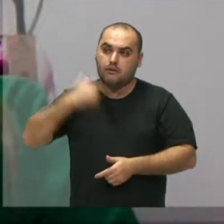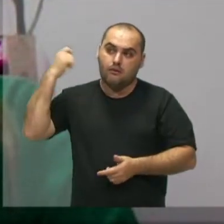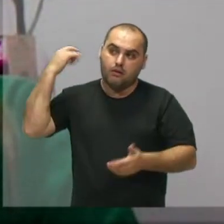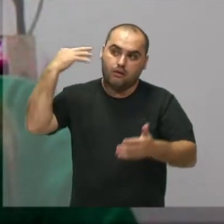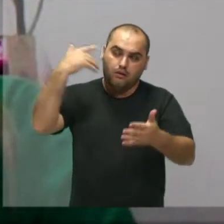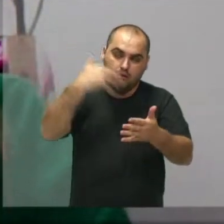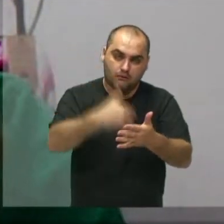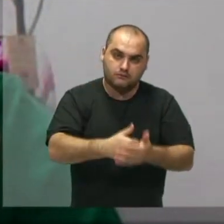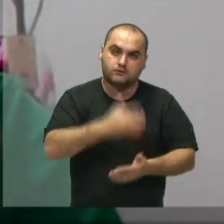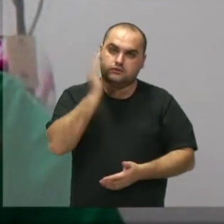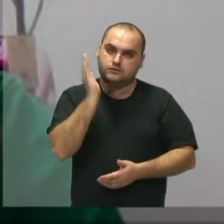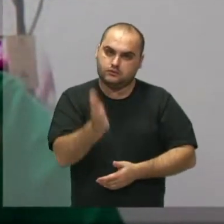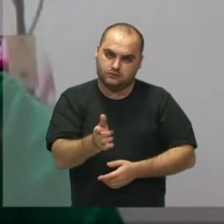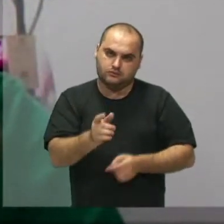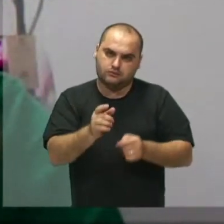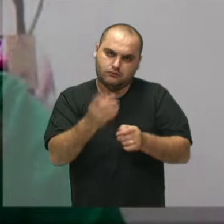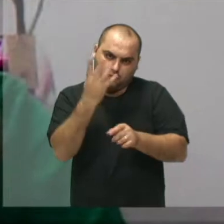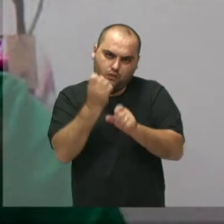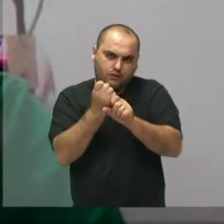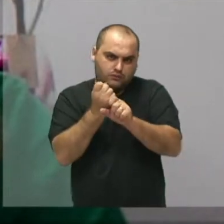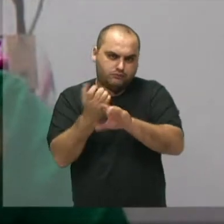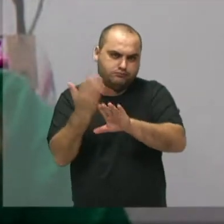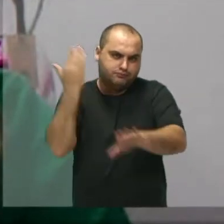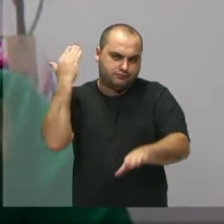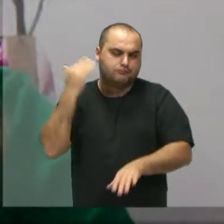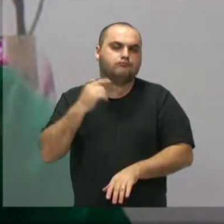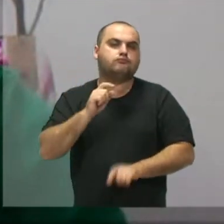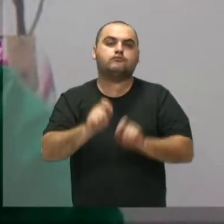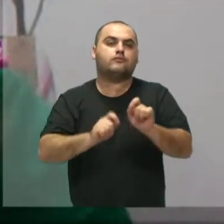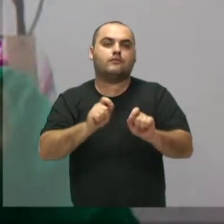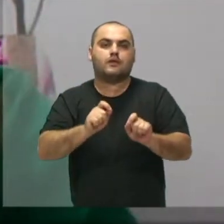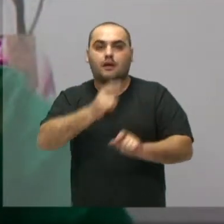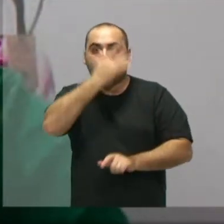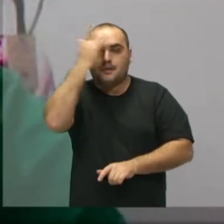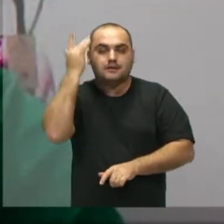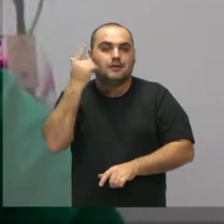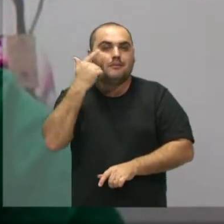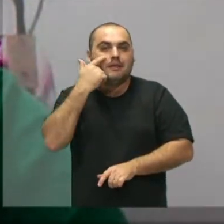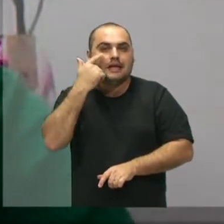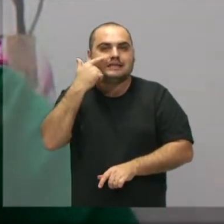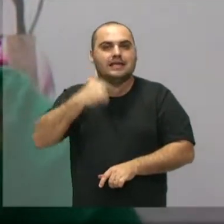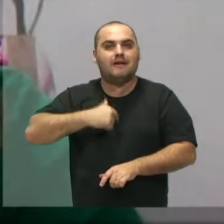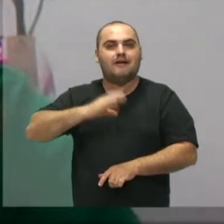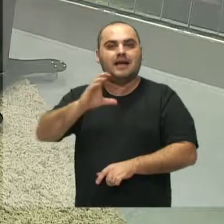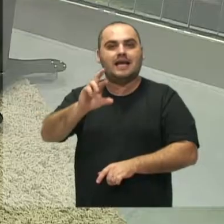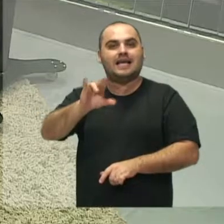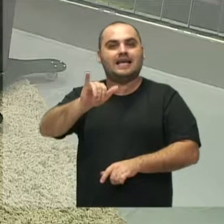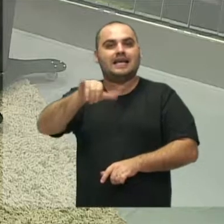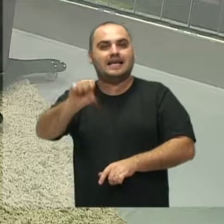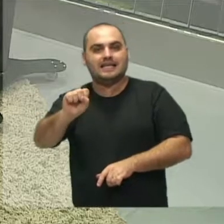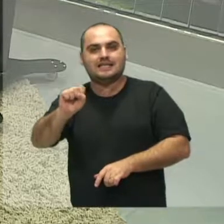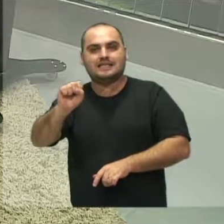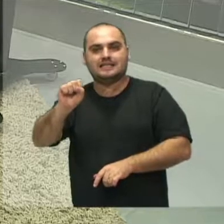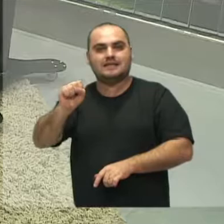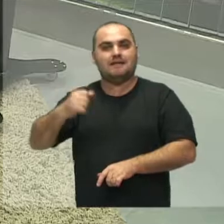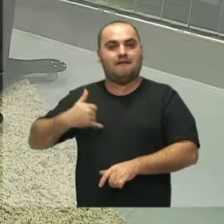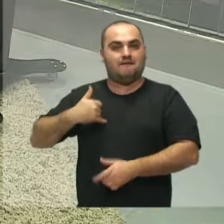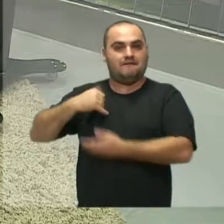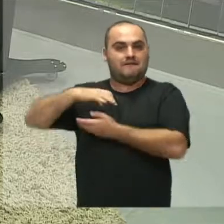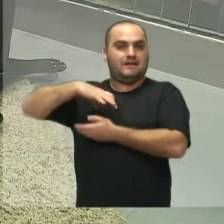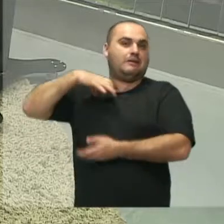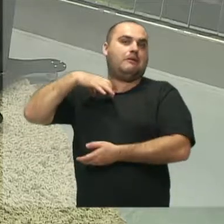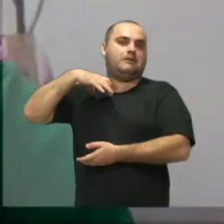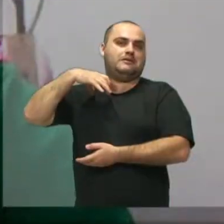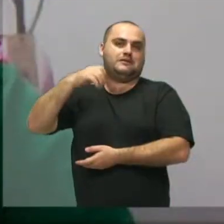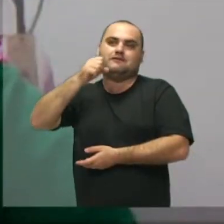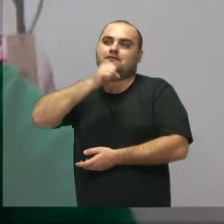agora, pelo menos nos últimos 4 anos, todo mundo diz que eu sou a Cris dos velhinhos, né? Porque eu amo o idoso demais, assim, o